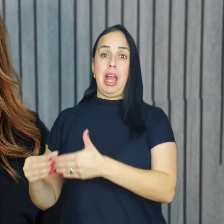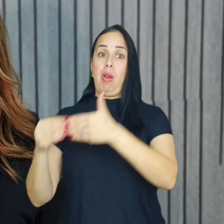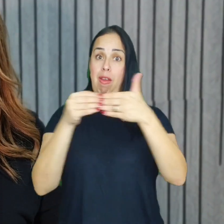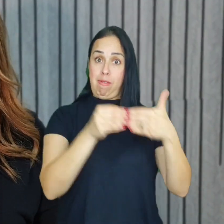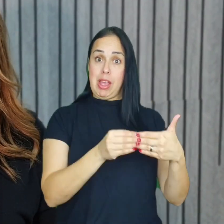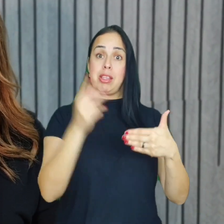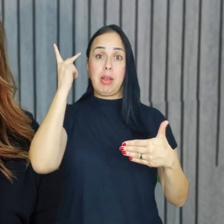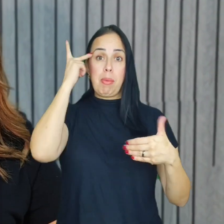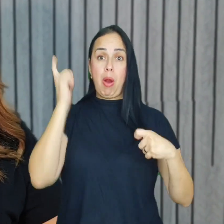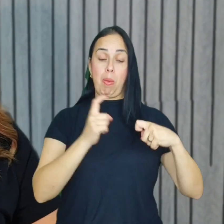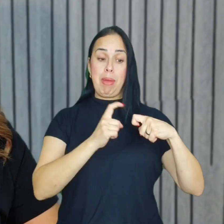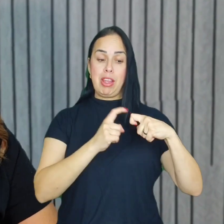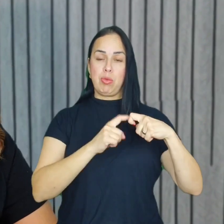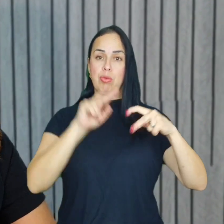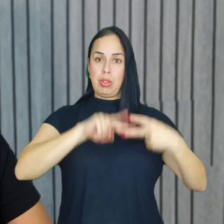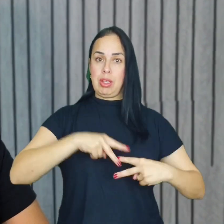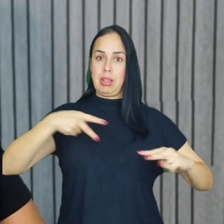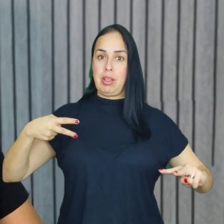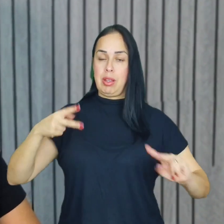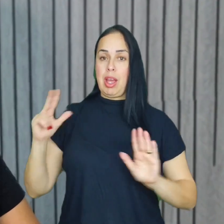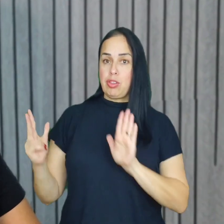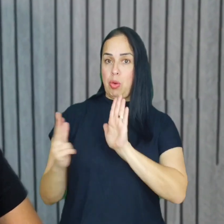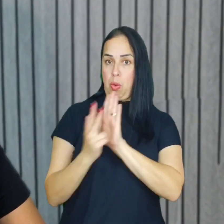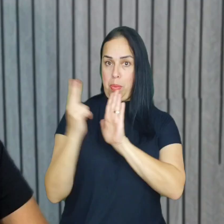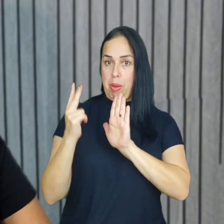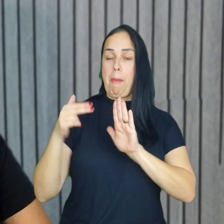Dentro desse diagnóstico de surdez,